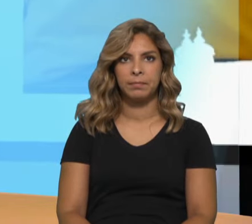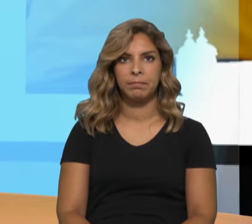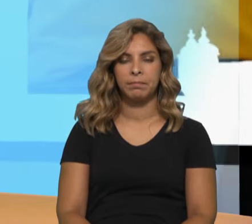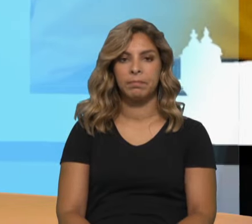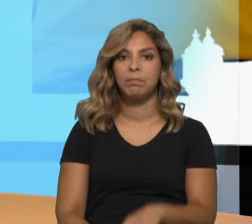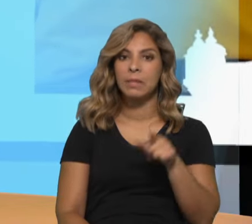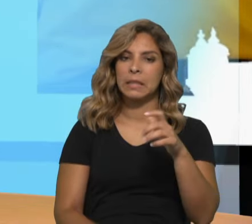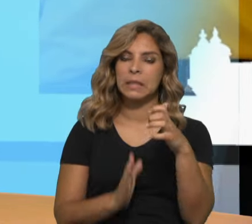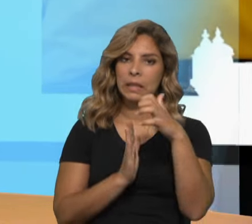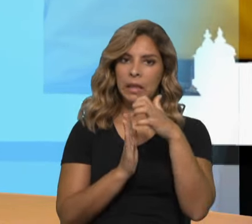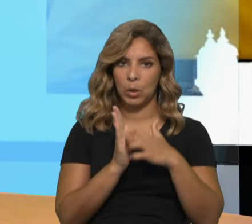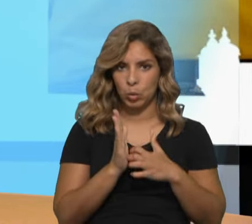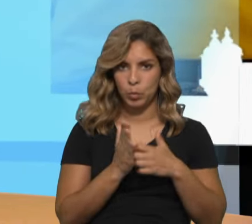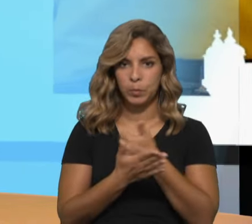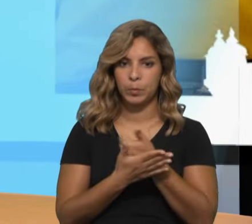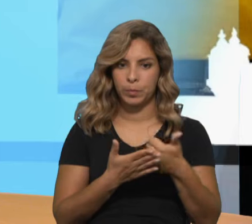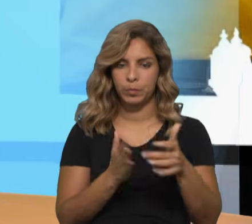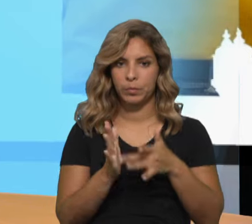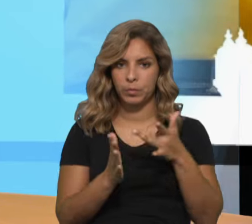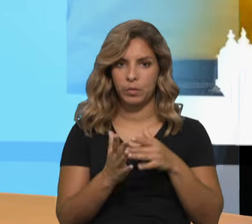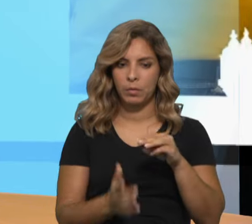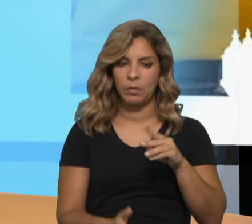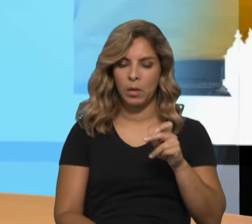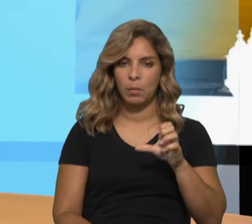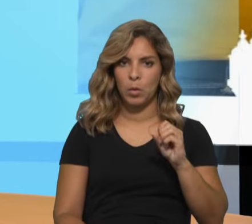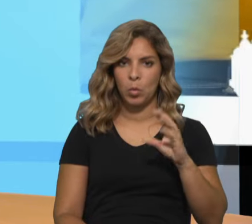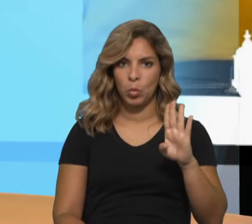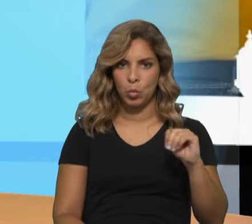Esta parte do Evangelho de Marcos,